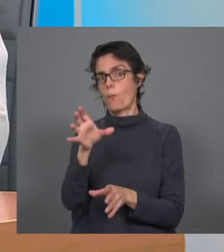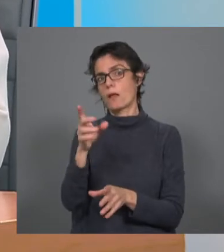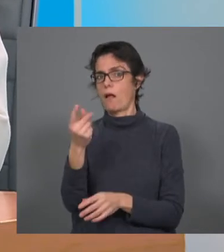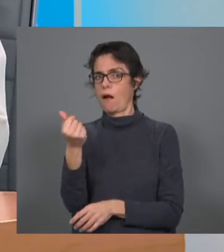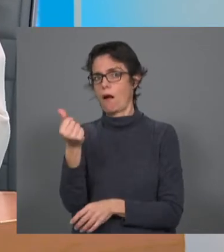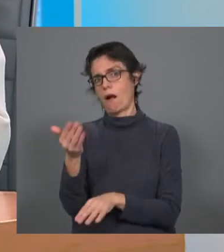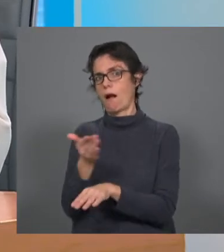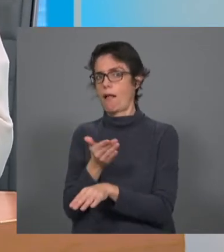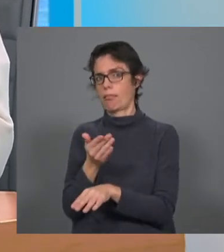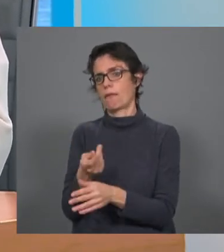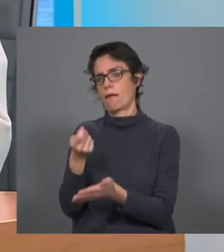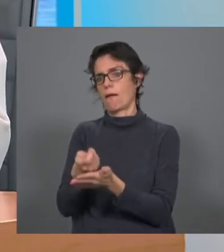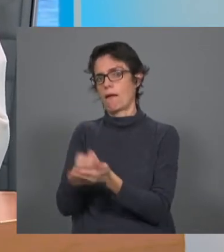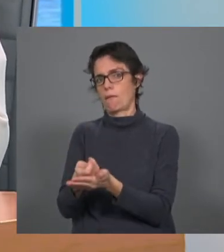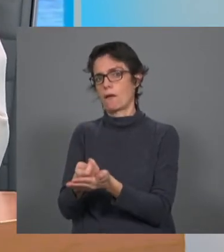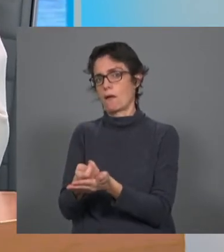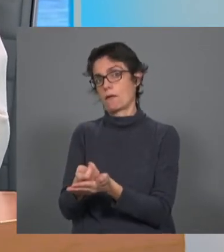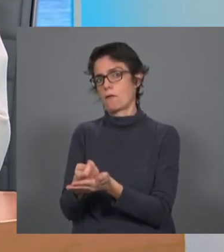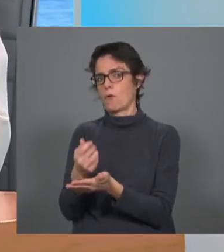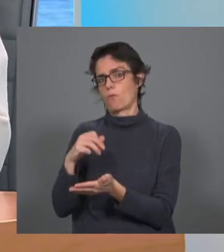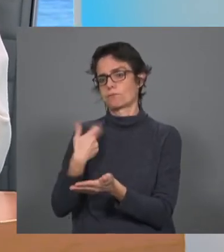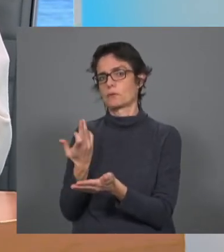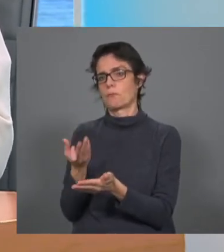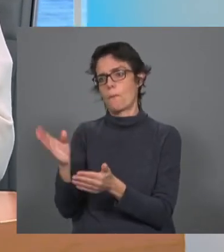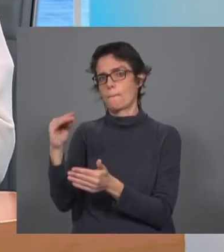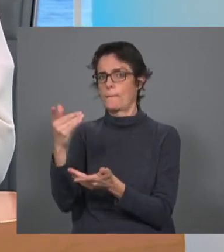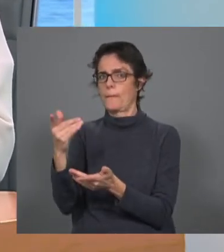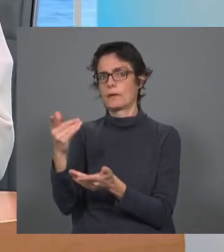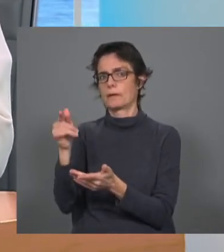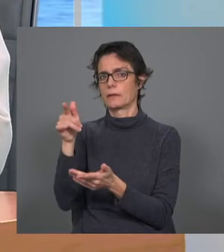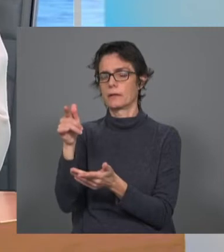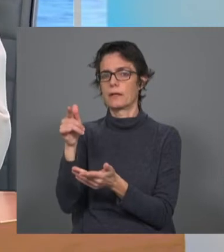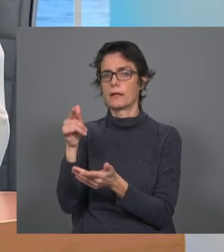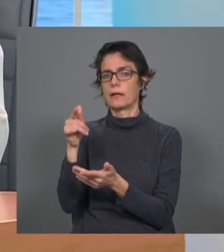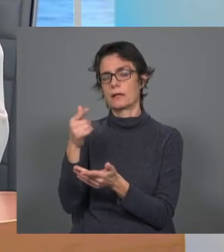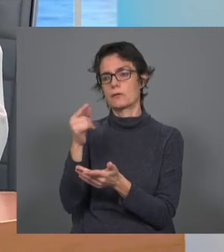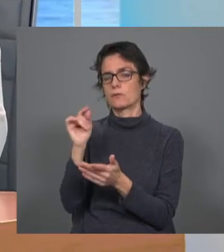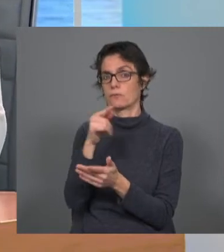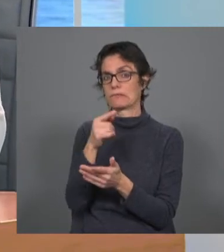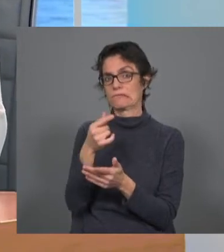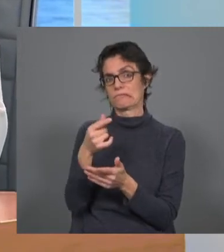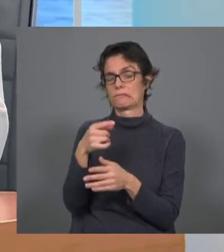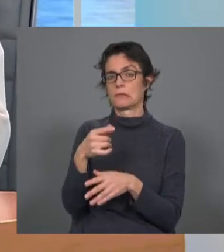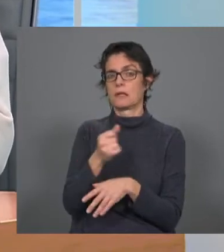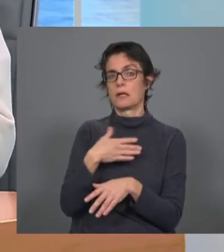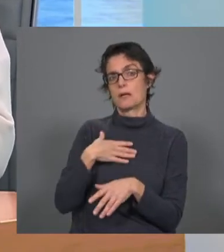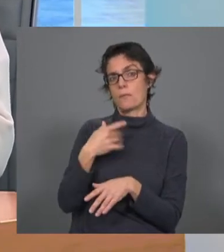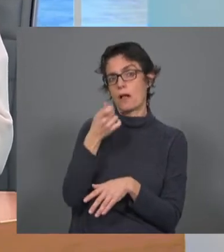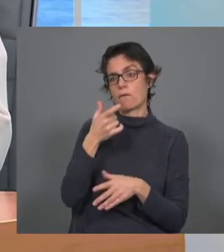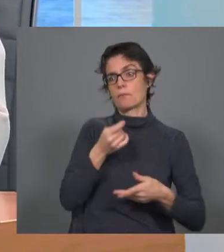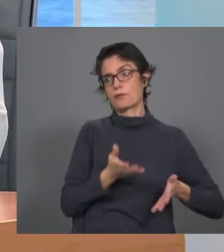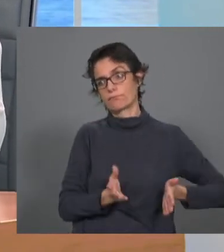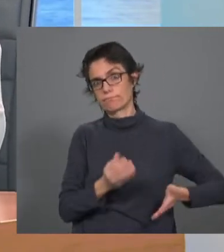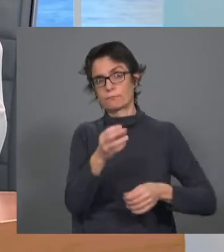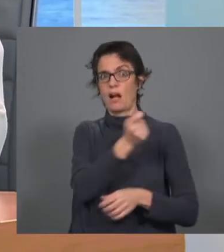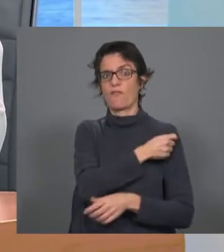compraram primeiro, países que podem negociar acima daquilo que já estava negociado com a Comissão